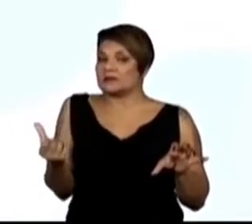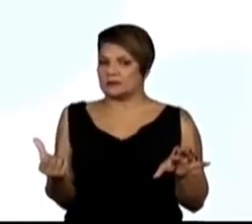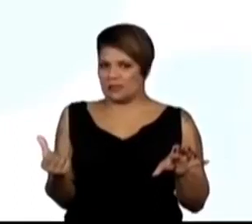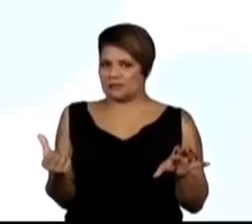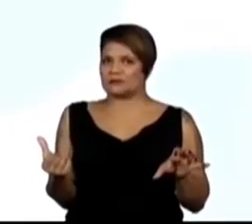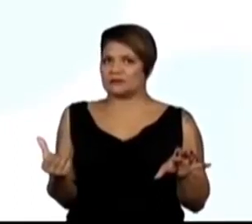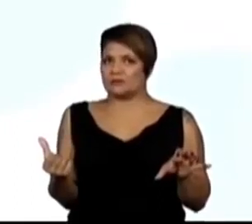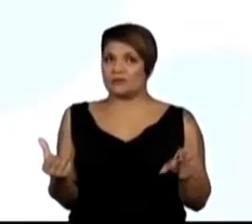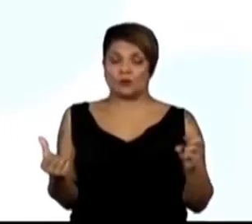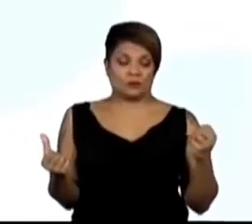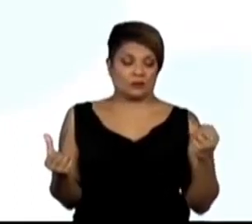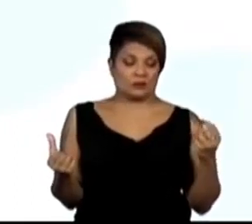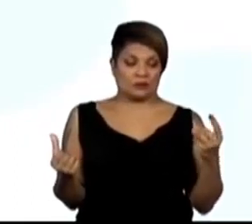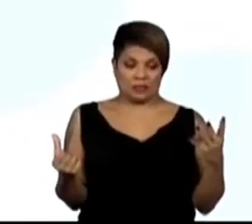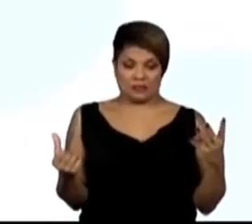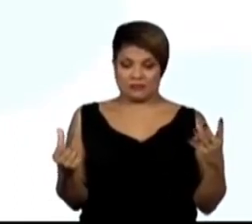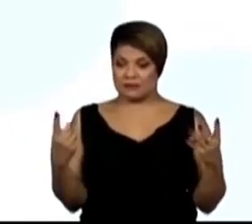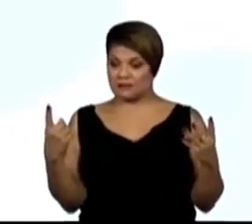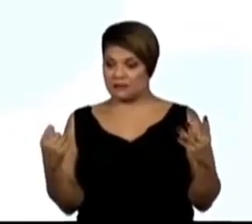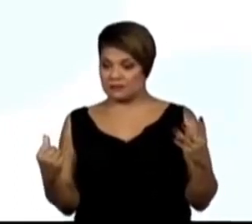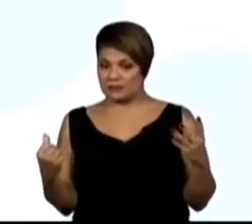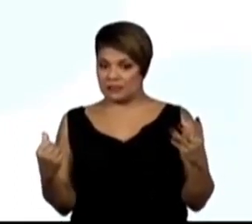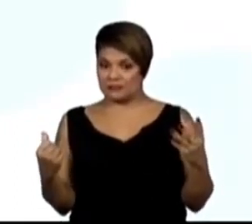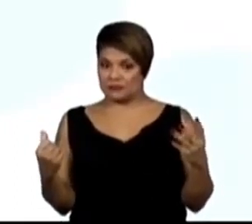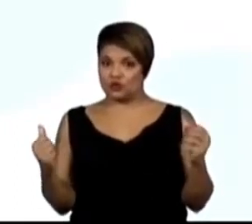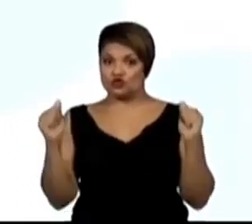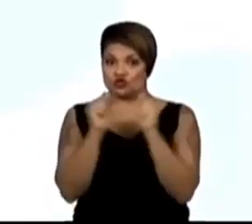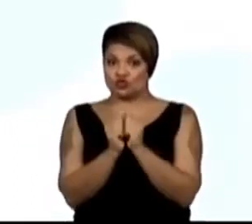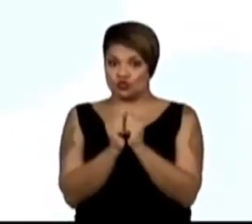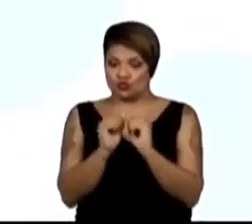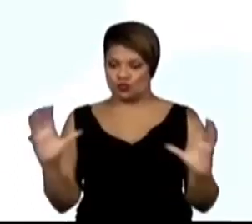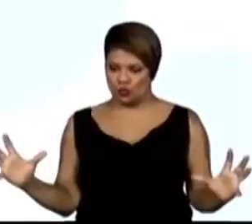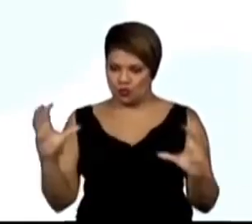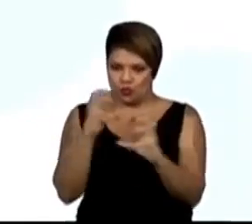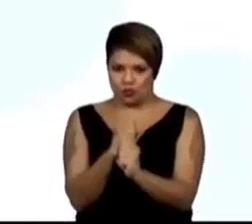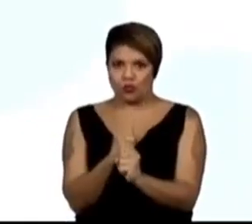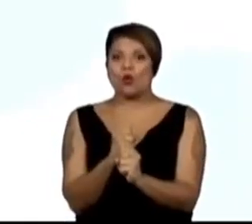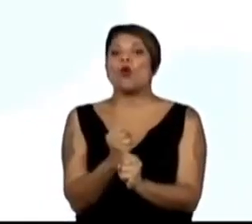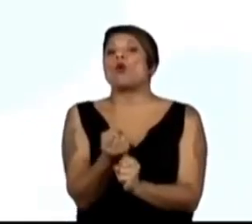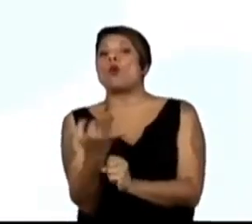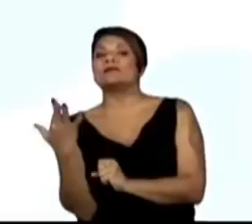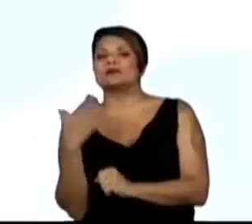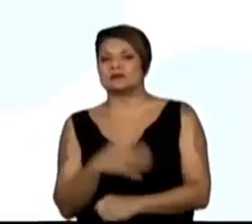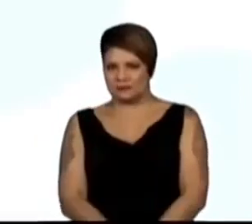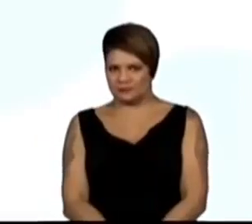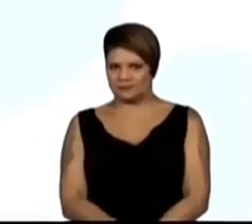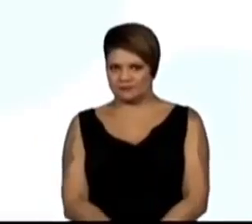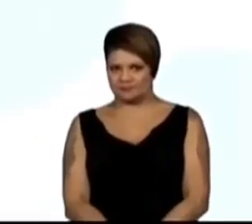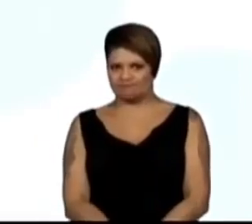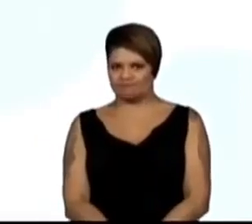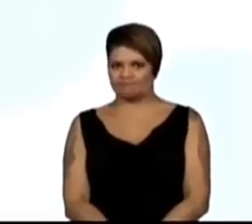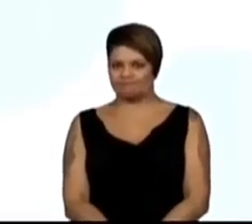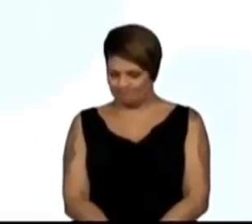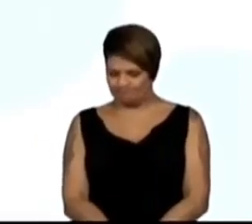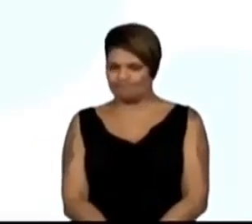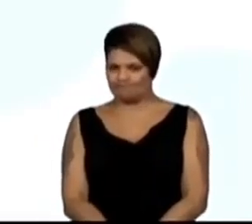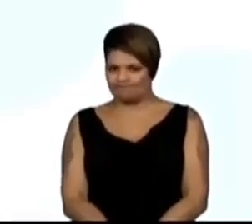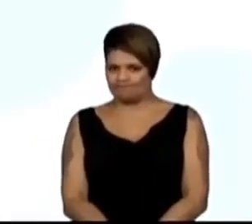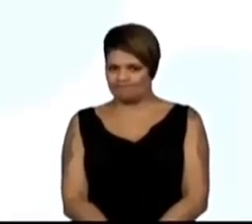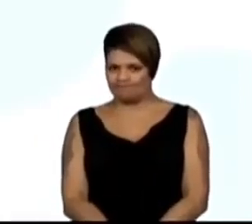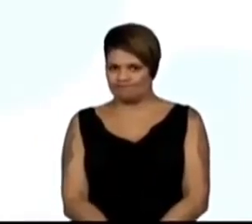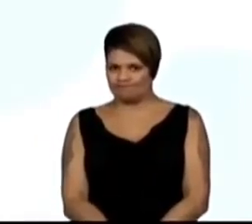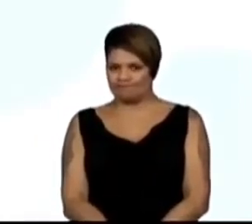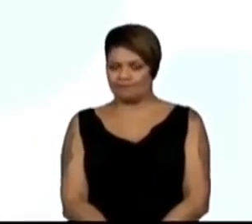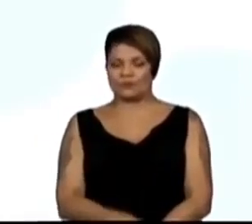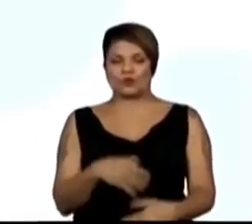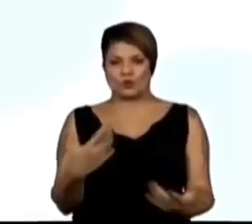têm juntos? Agora é com vocês. Agora começa a questão de como a gente já trouxe a questão da